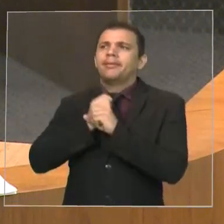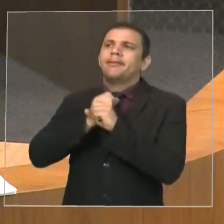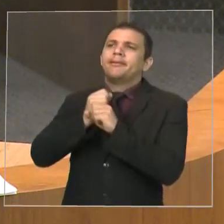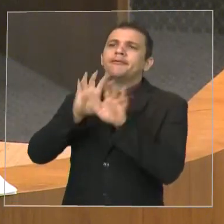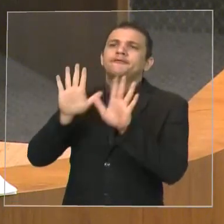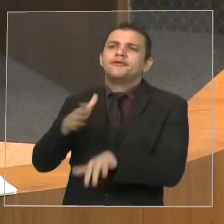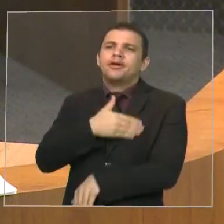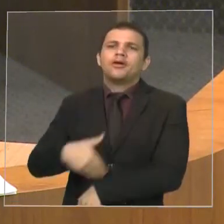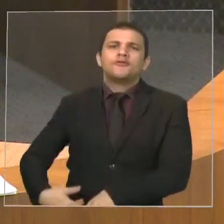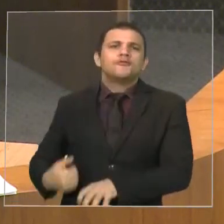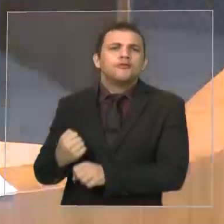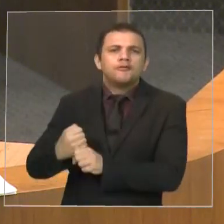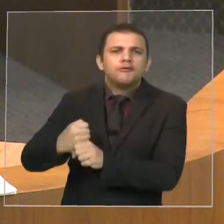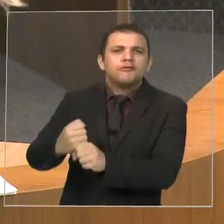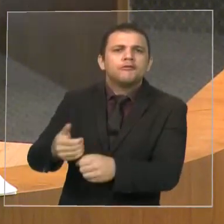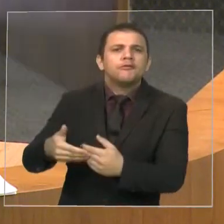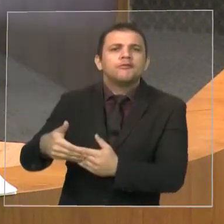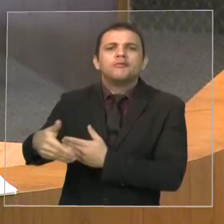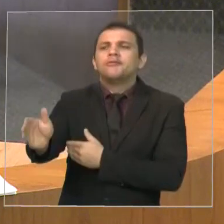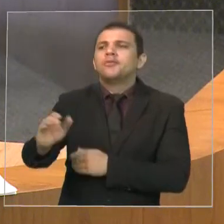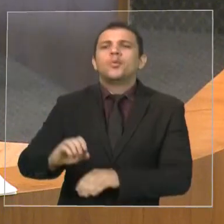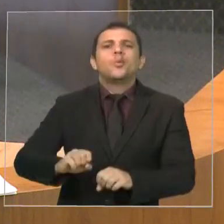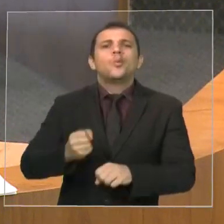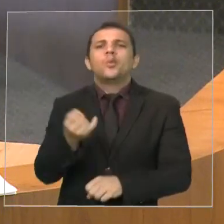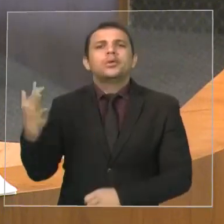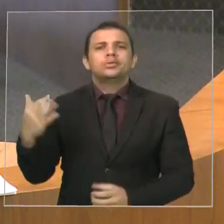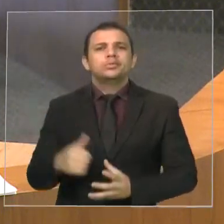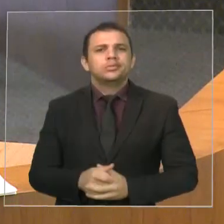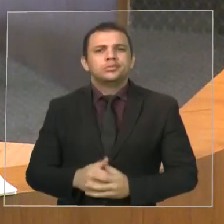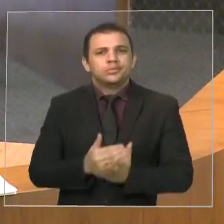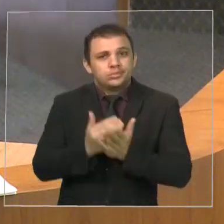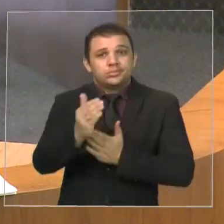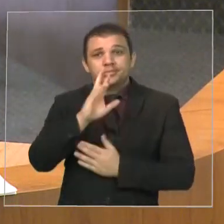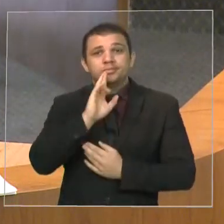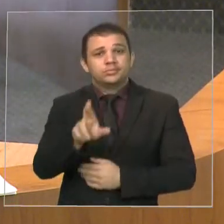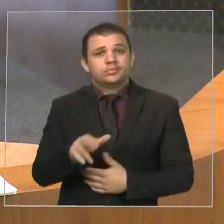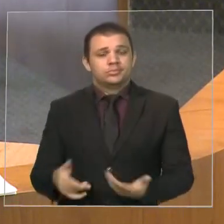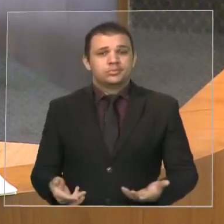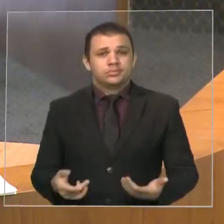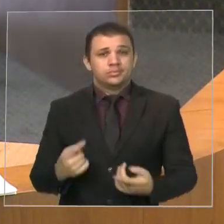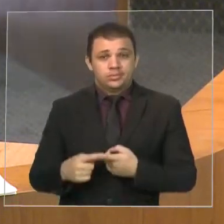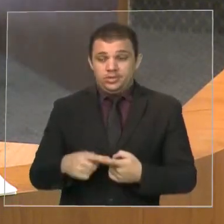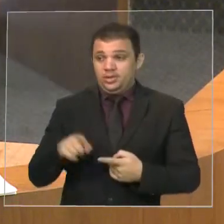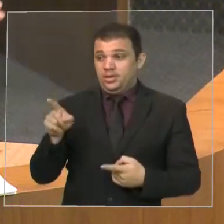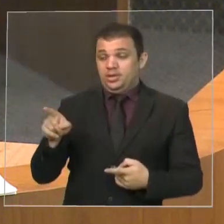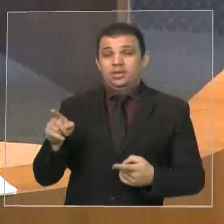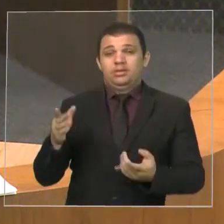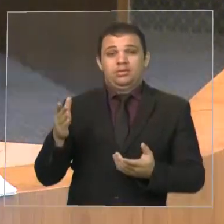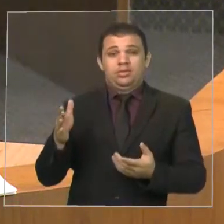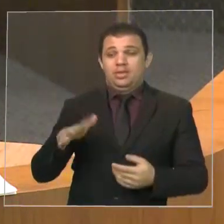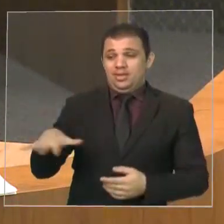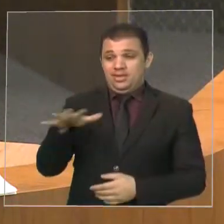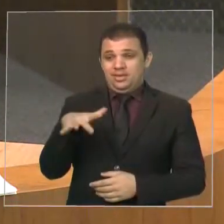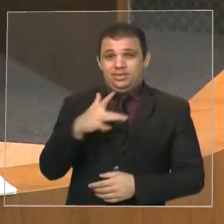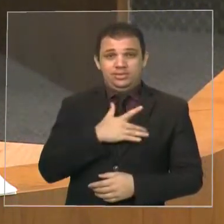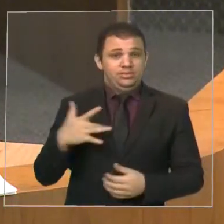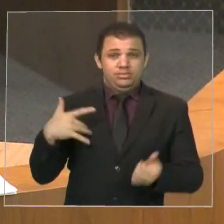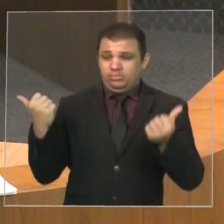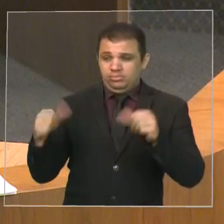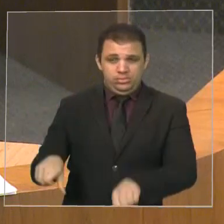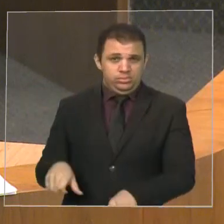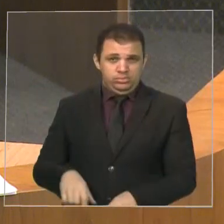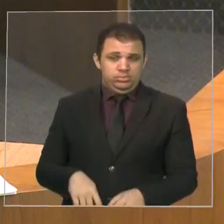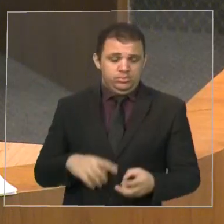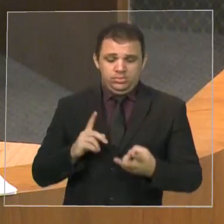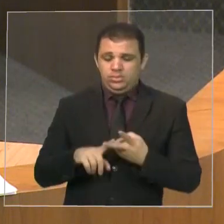começar a resolver qualquer coisa. Ele acabou com a saúde, a educação está o que está. Eu quero